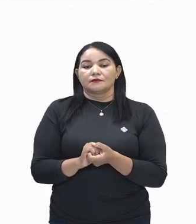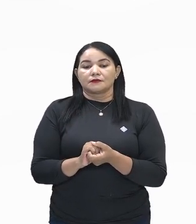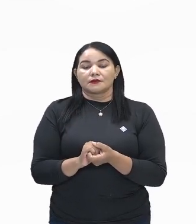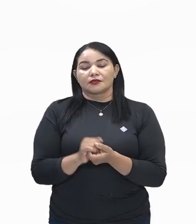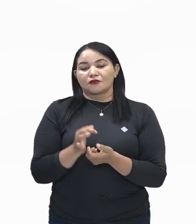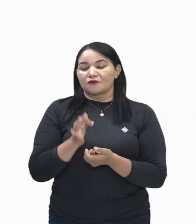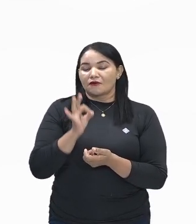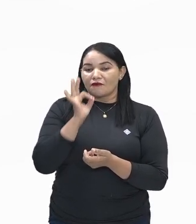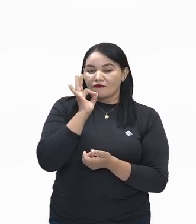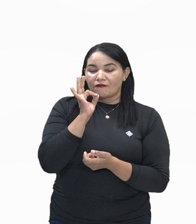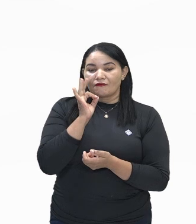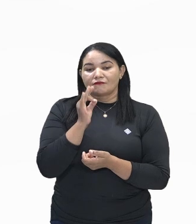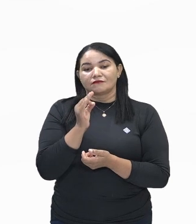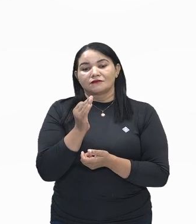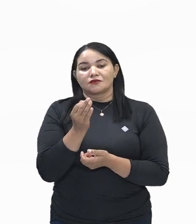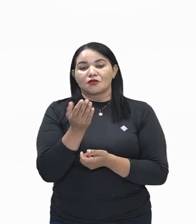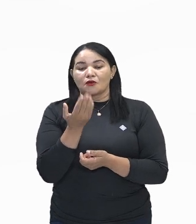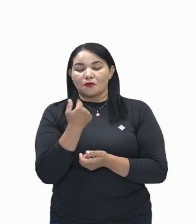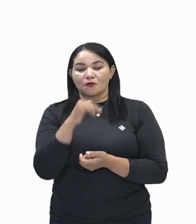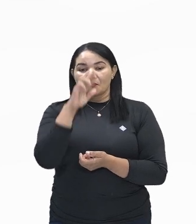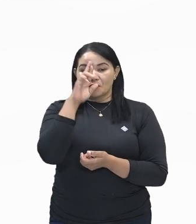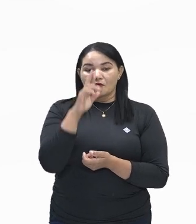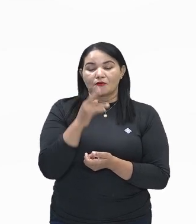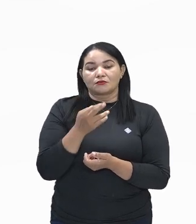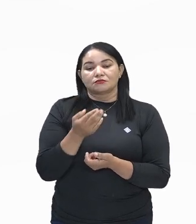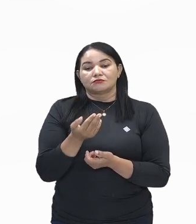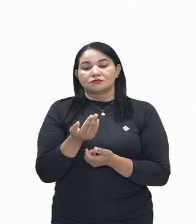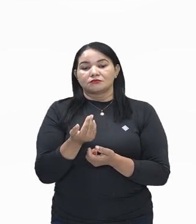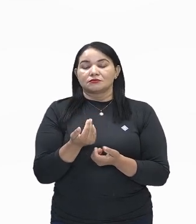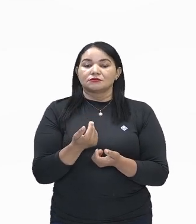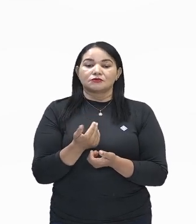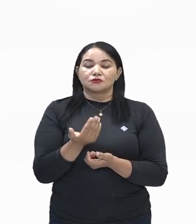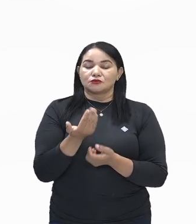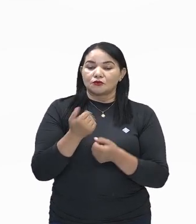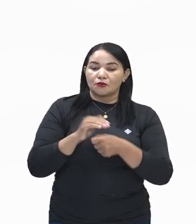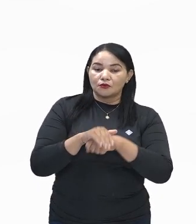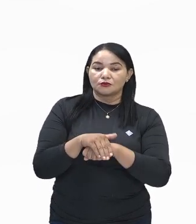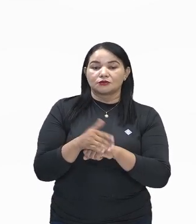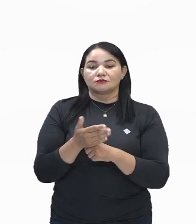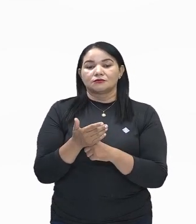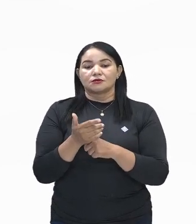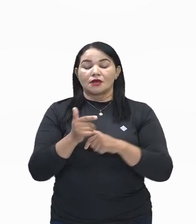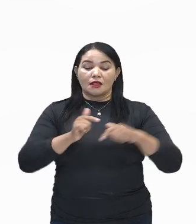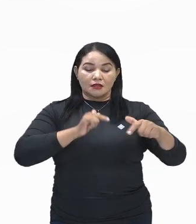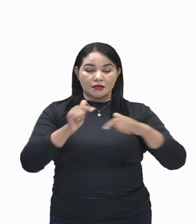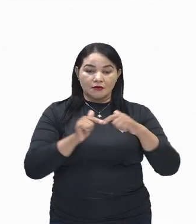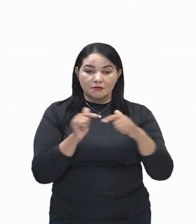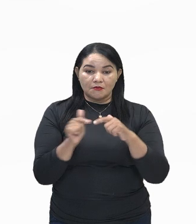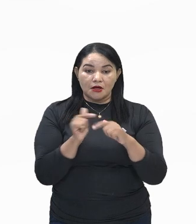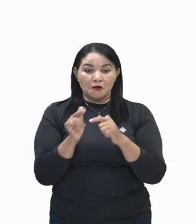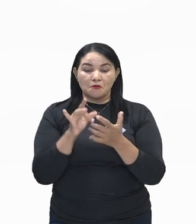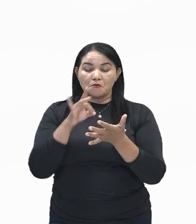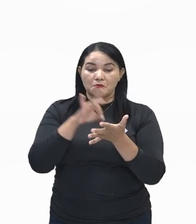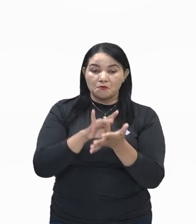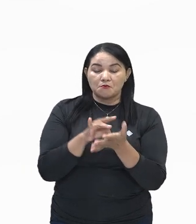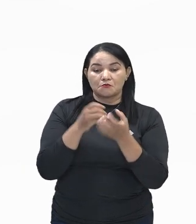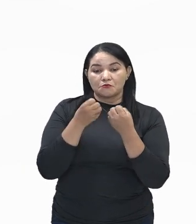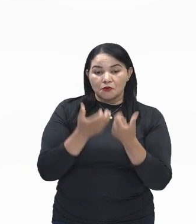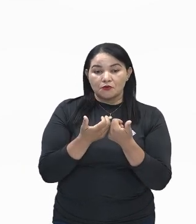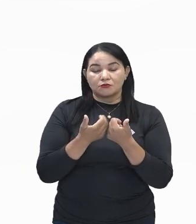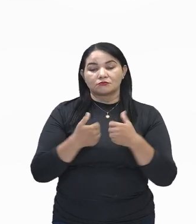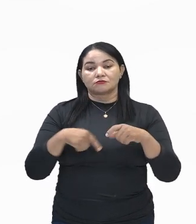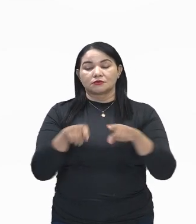café, almoçar, jantar, ter um trabalho digno, ter uma